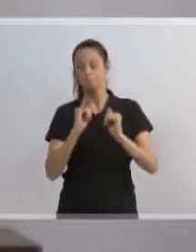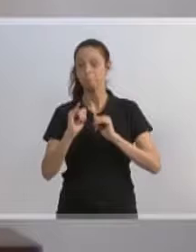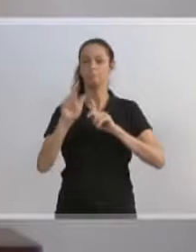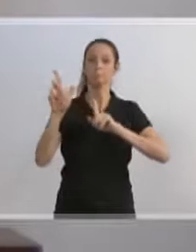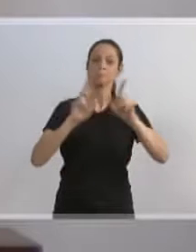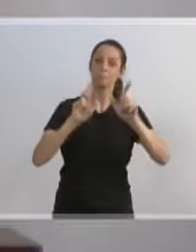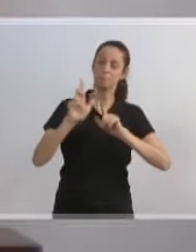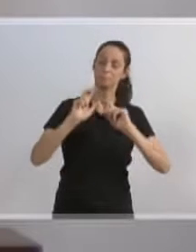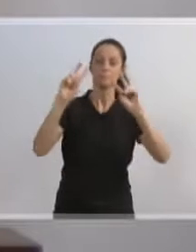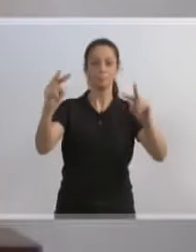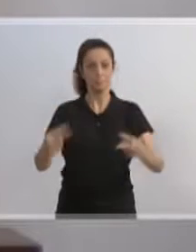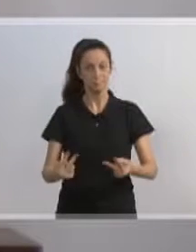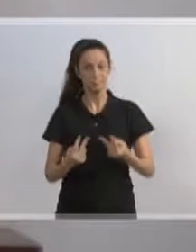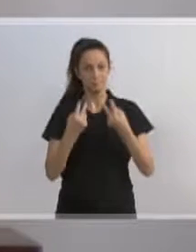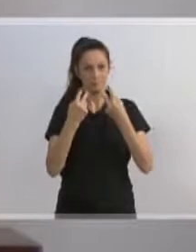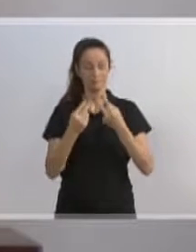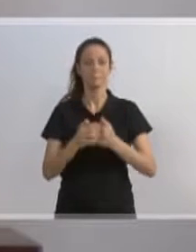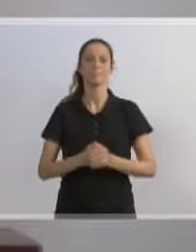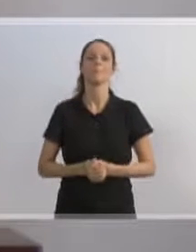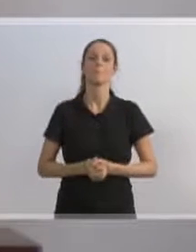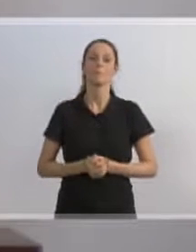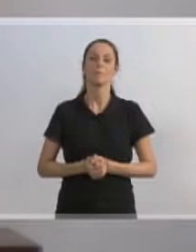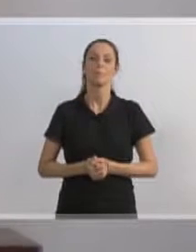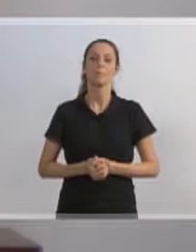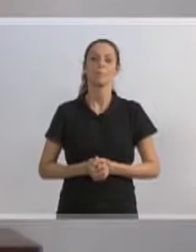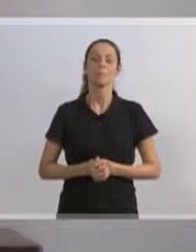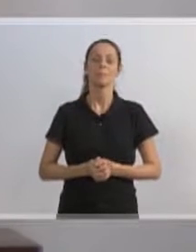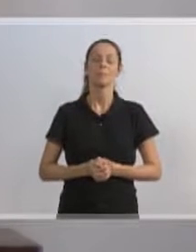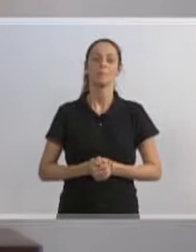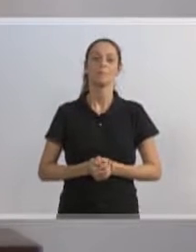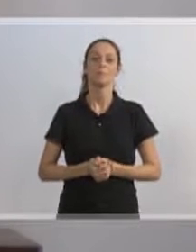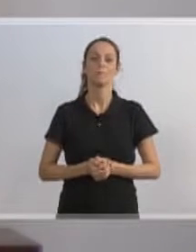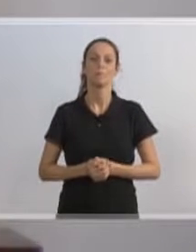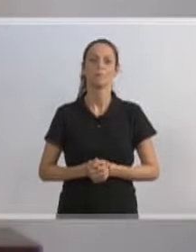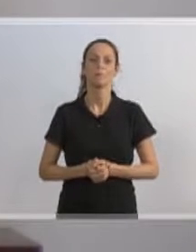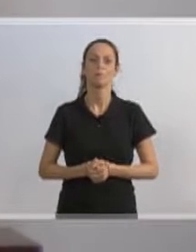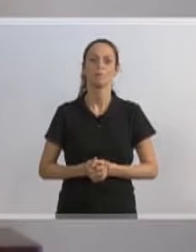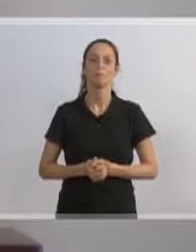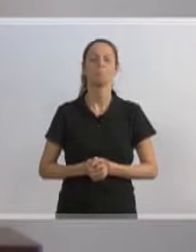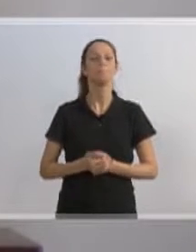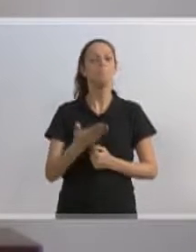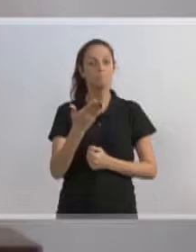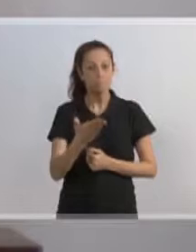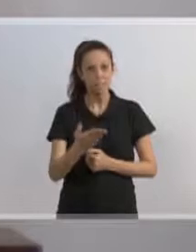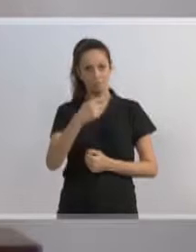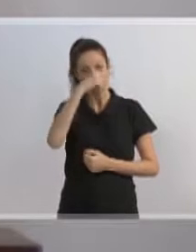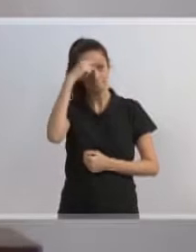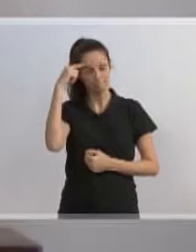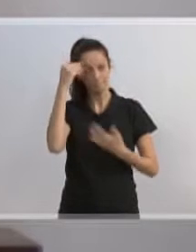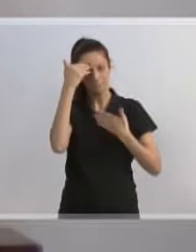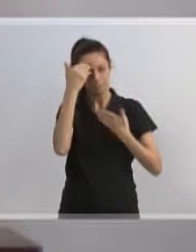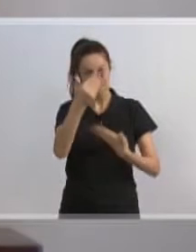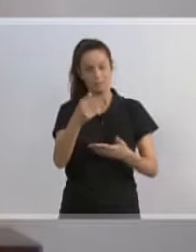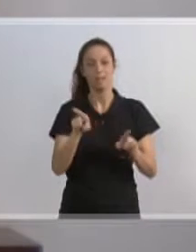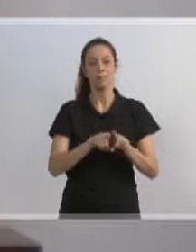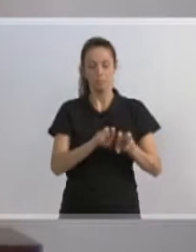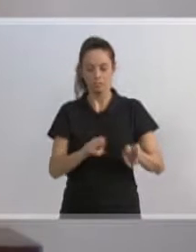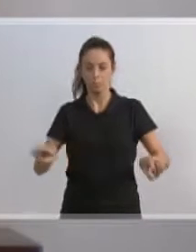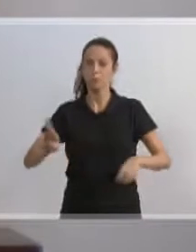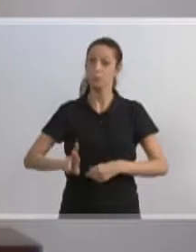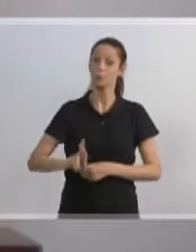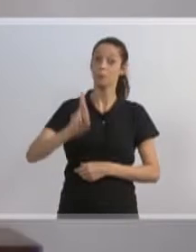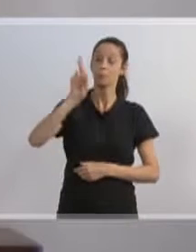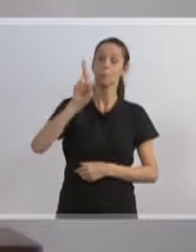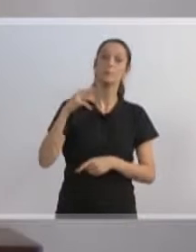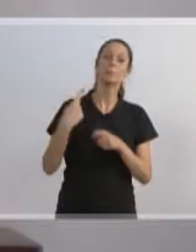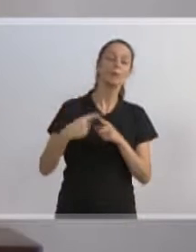Edgar de Matias Taurouco, falou do terceiro evento de capacitação popular para o controle social da